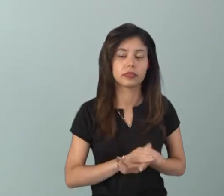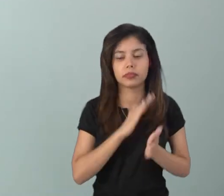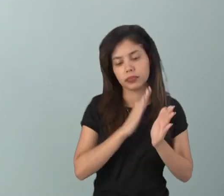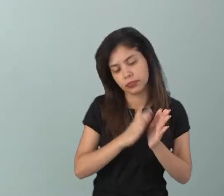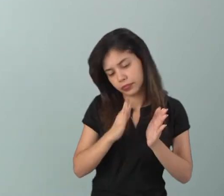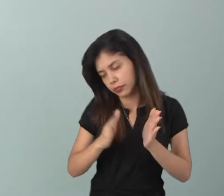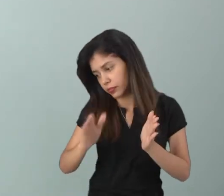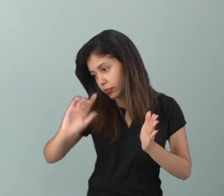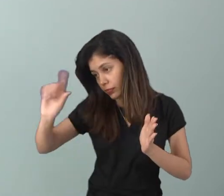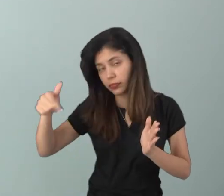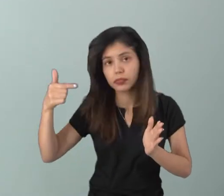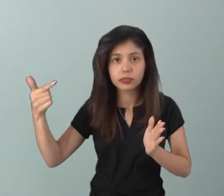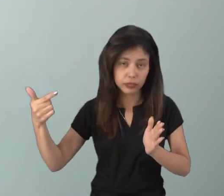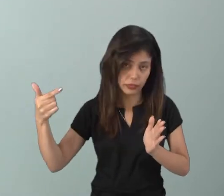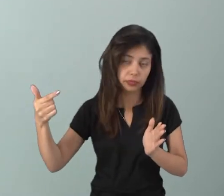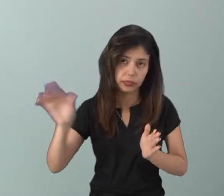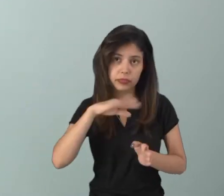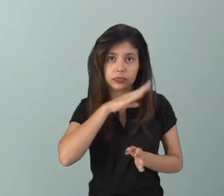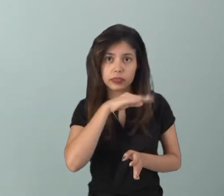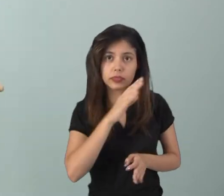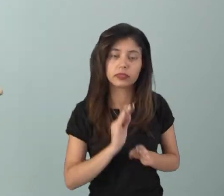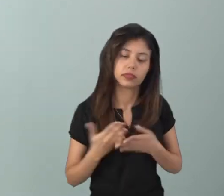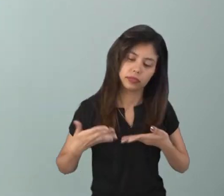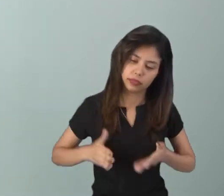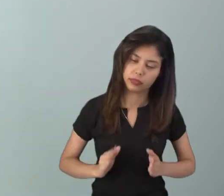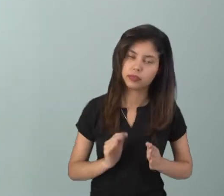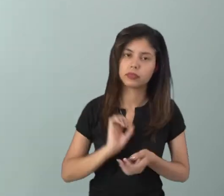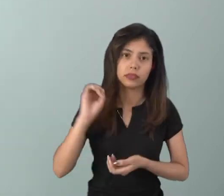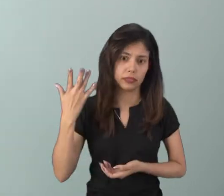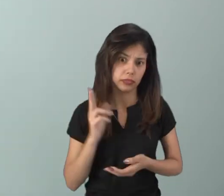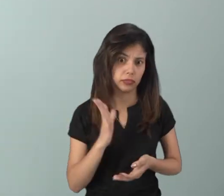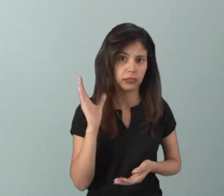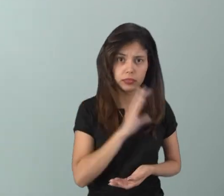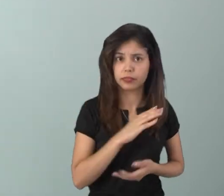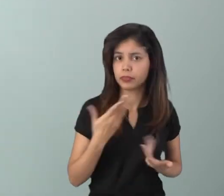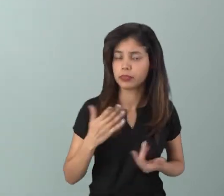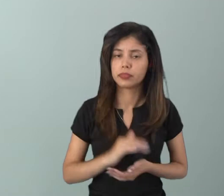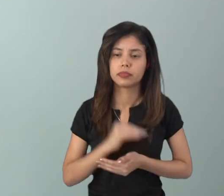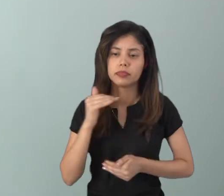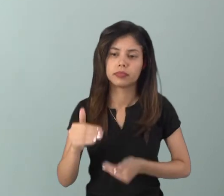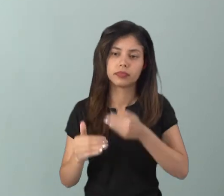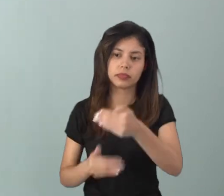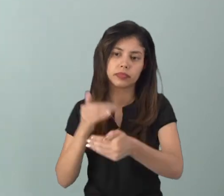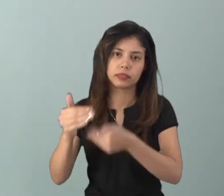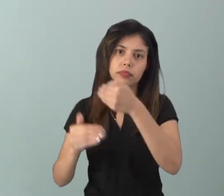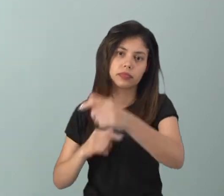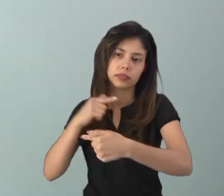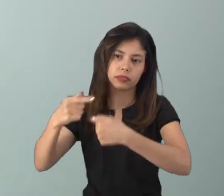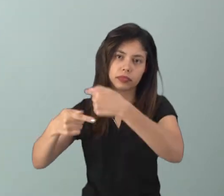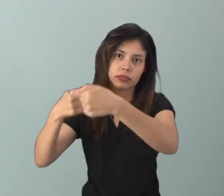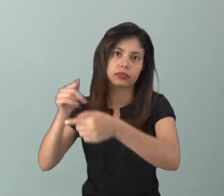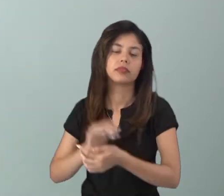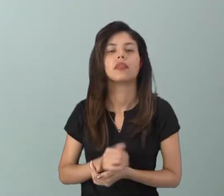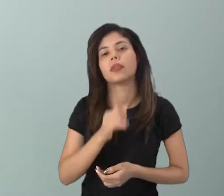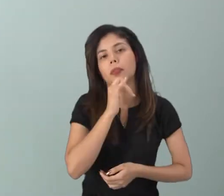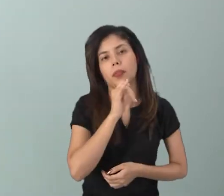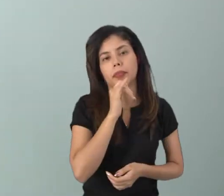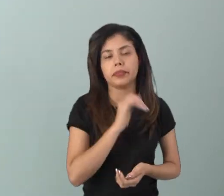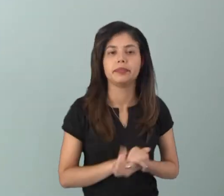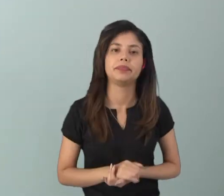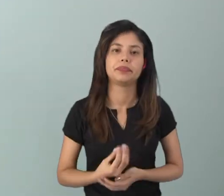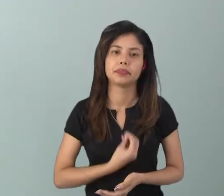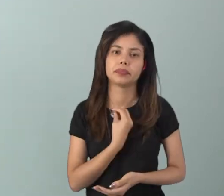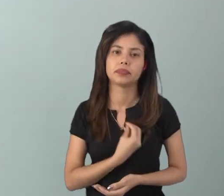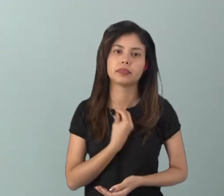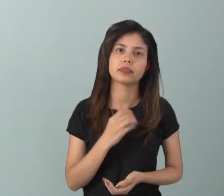passaria para os próximos indivíduos, né? Não seria assim uma coisa automática, né? Então, ao longo de várias gerações, por exemplo,